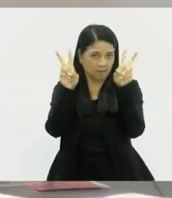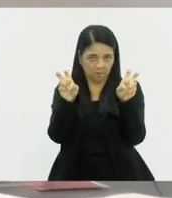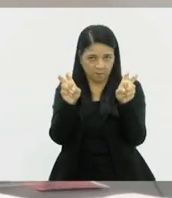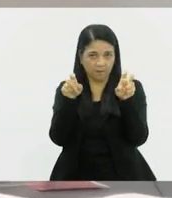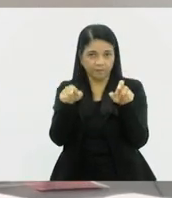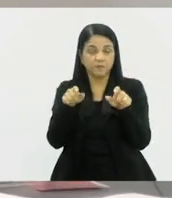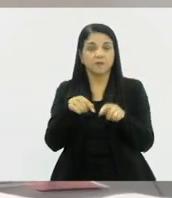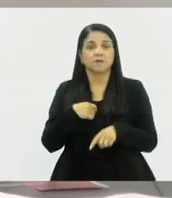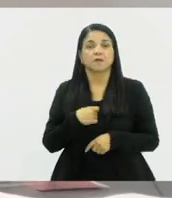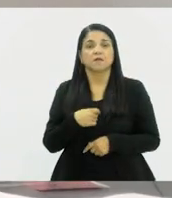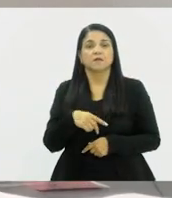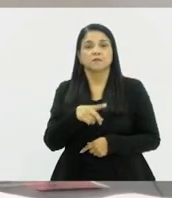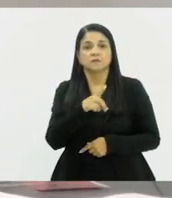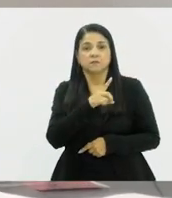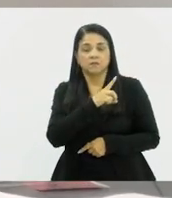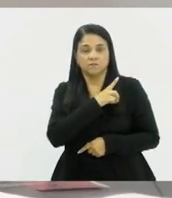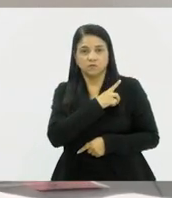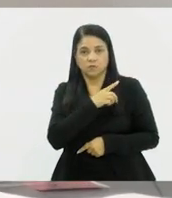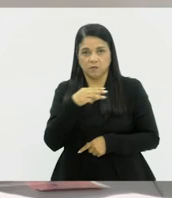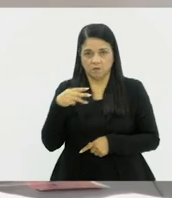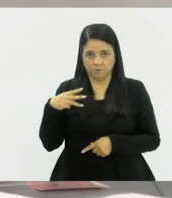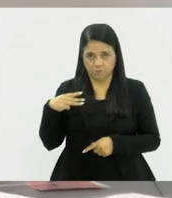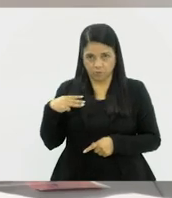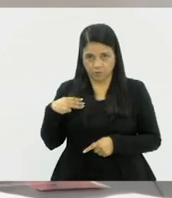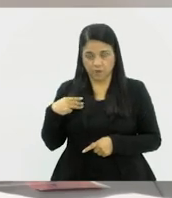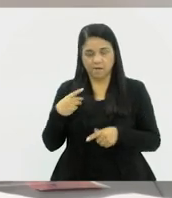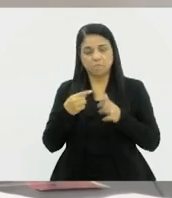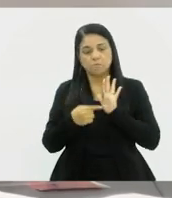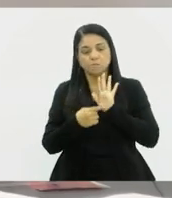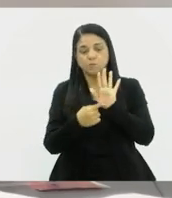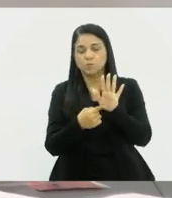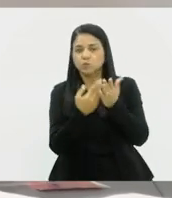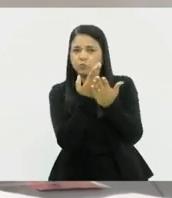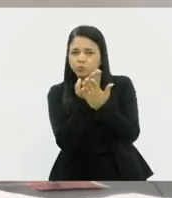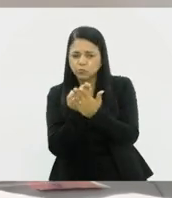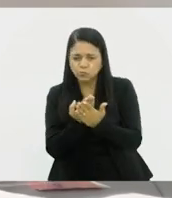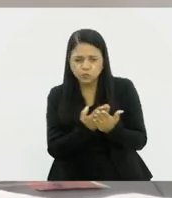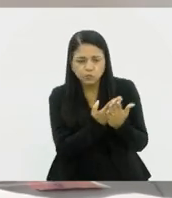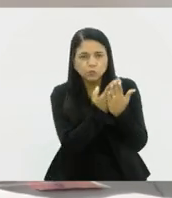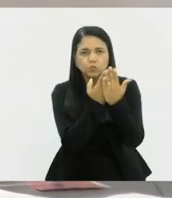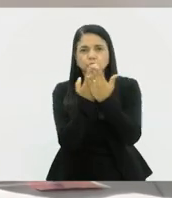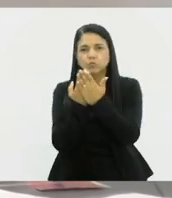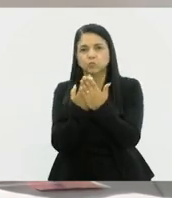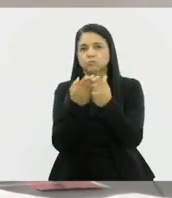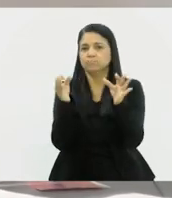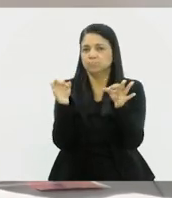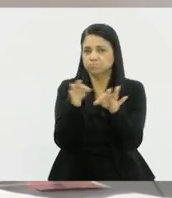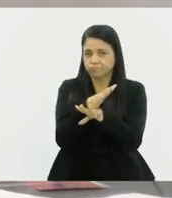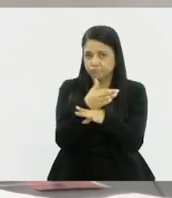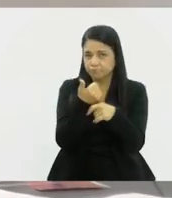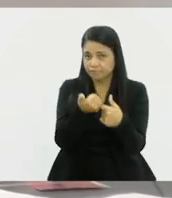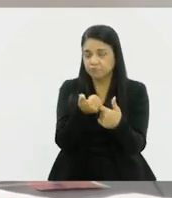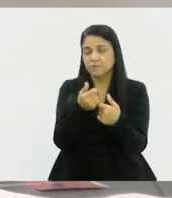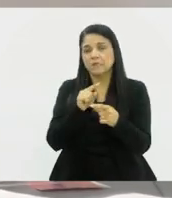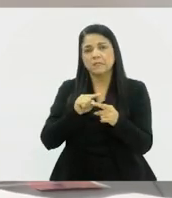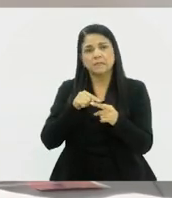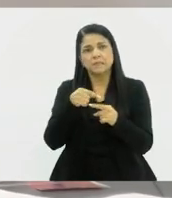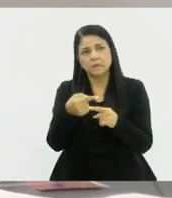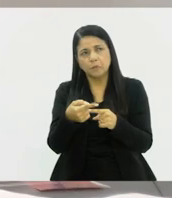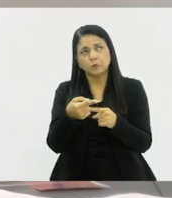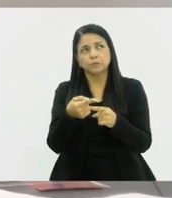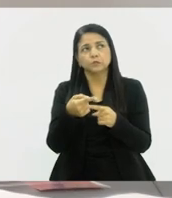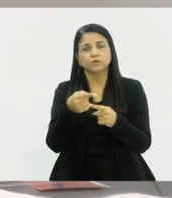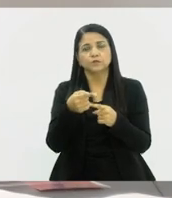defensoria Apresentou um estudo muito completo não sei se depois foi atualizado ou